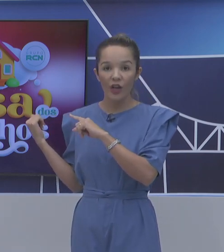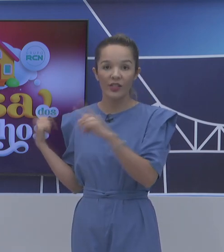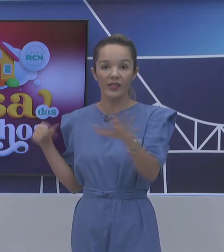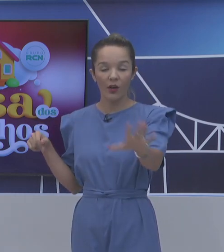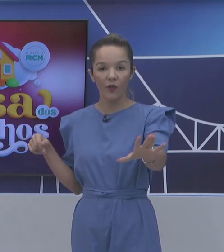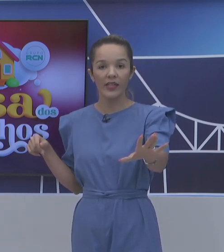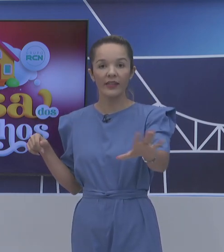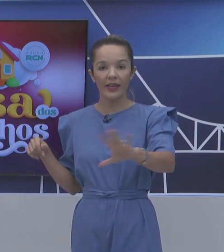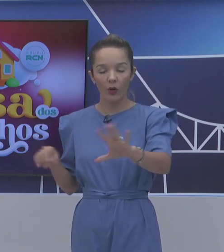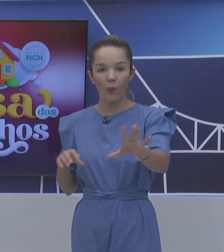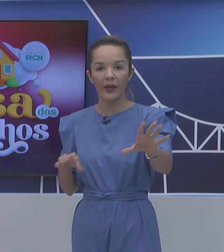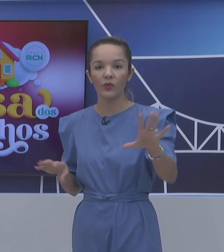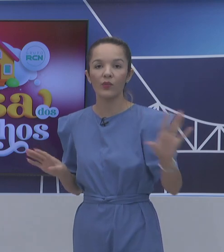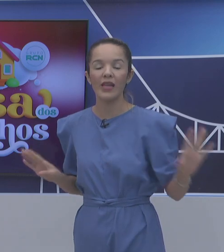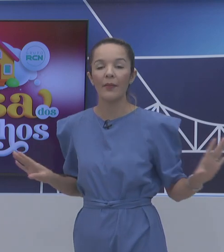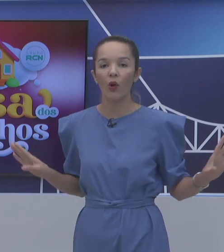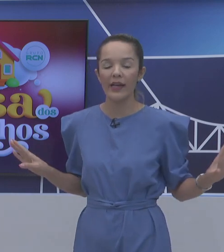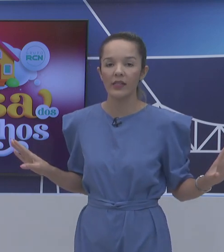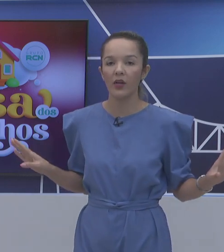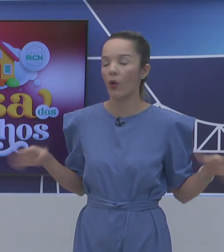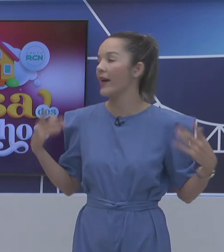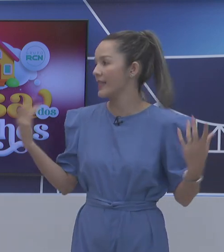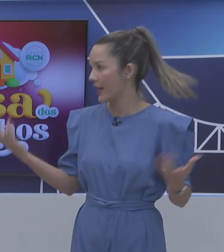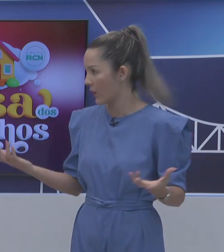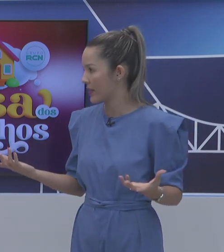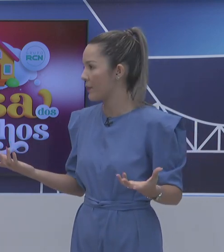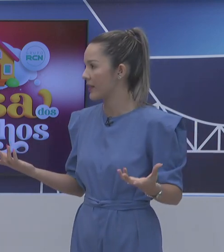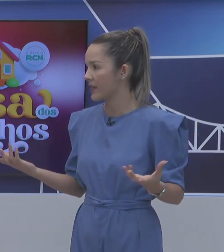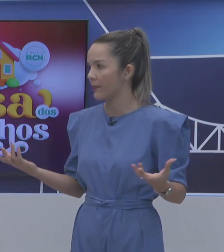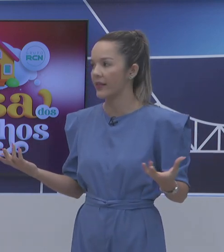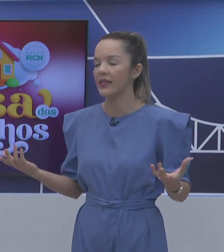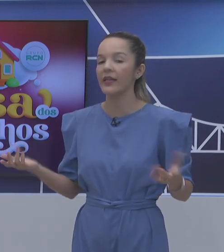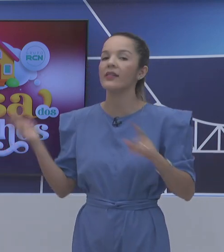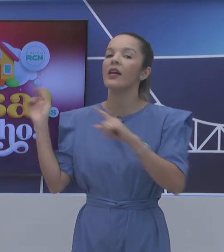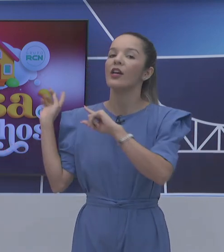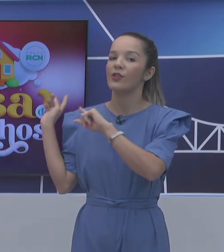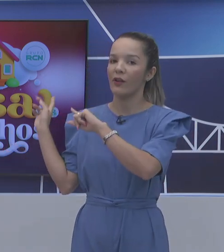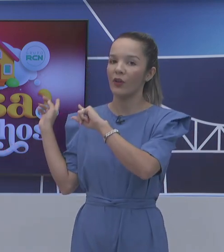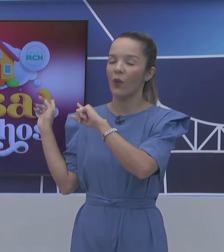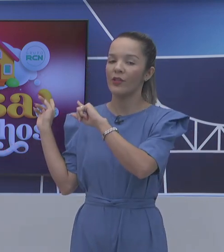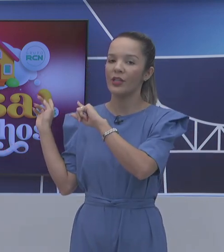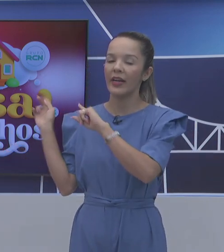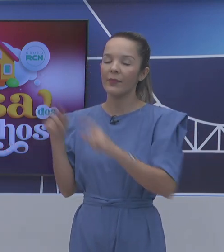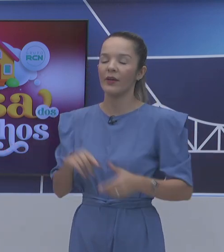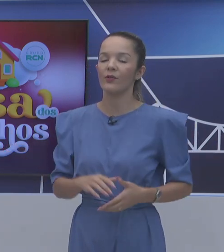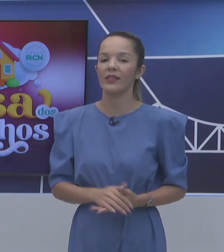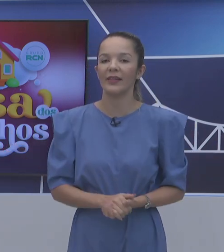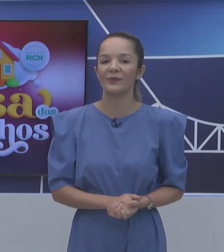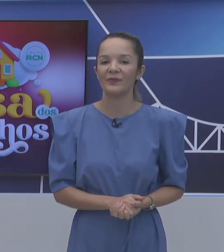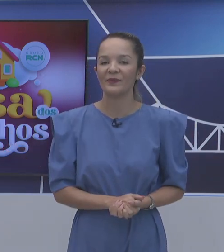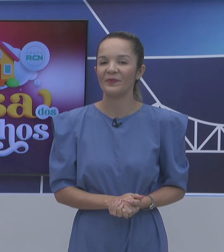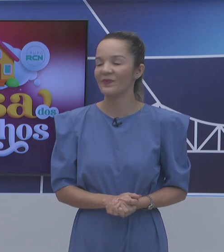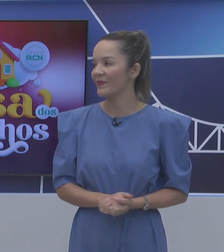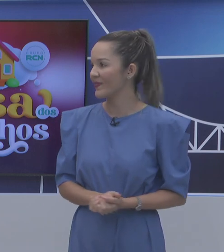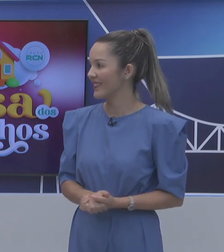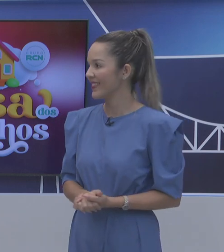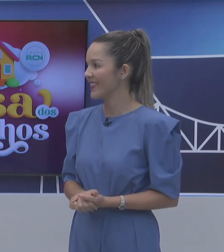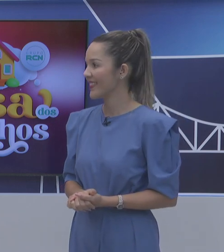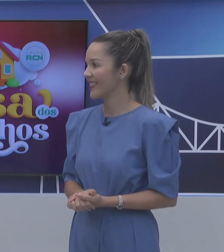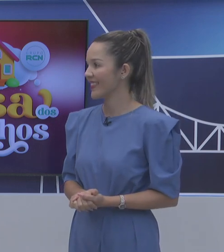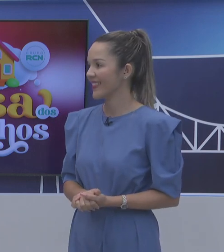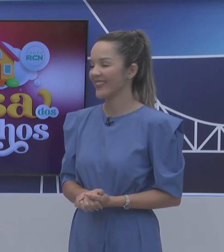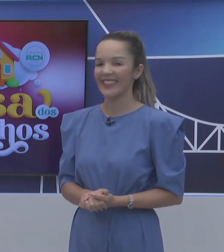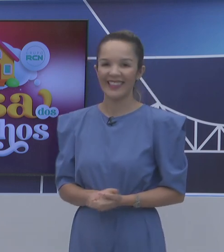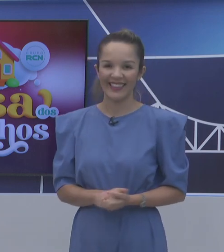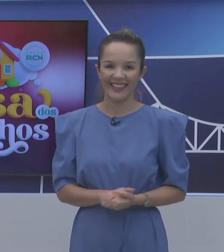as lojas. Então, você que está aí acompanhando, não sabe quais eram as empresas parceiras, já ficou a dica aí para você. Beleza, gente?